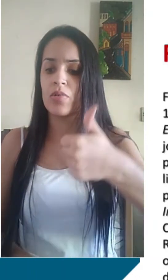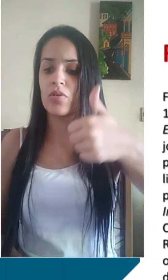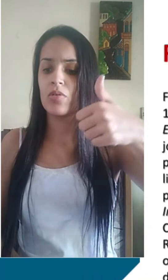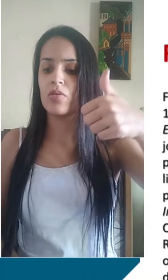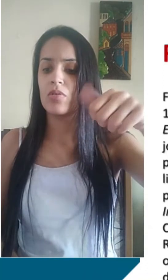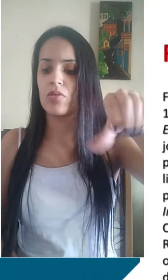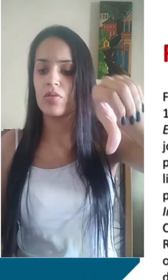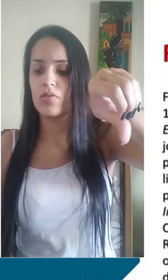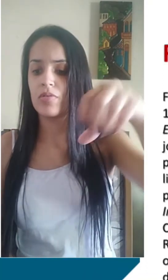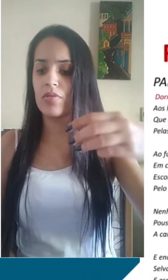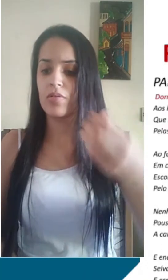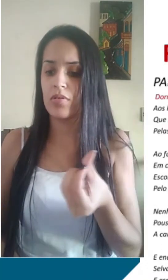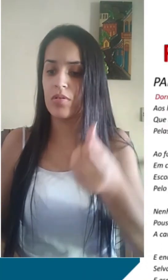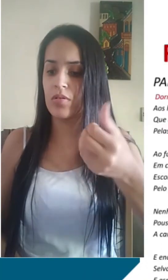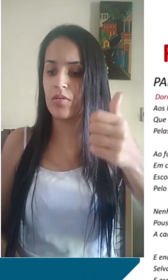parnasianismo brasileiro.